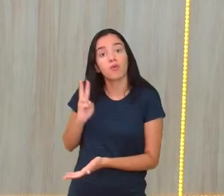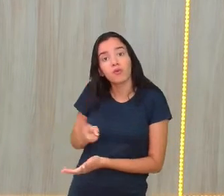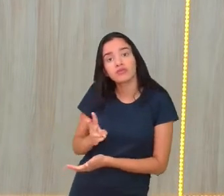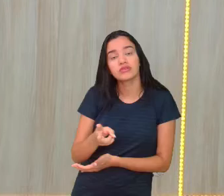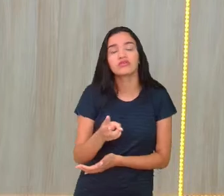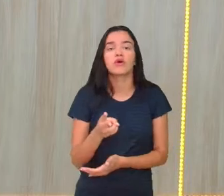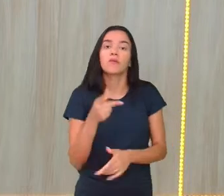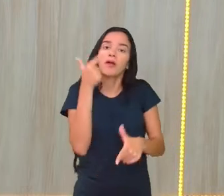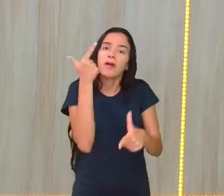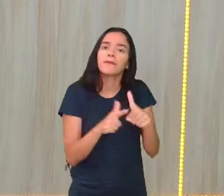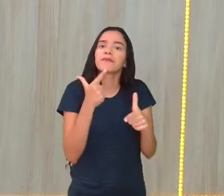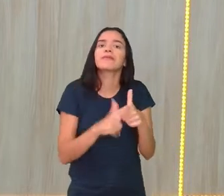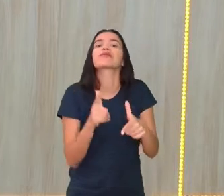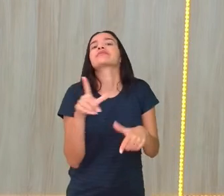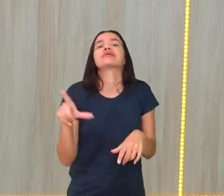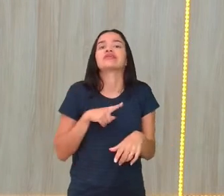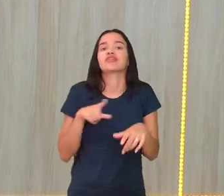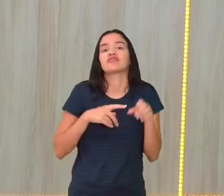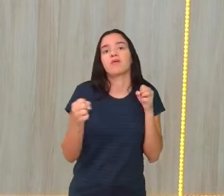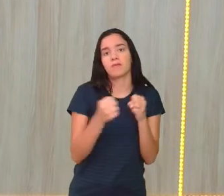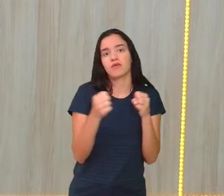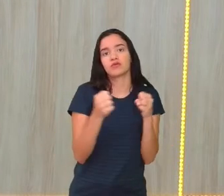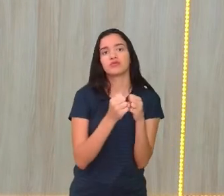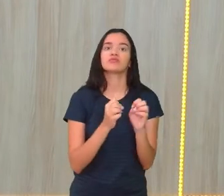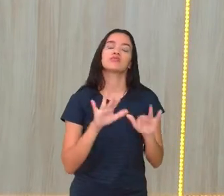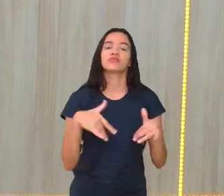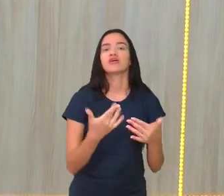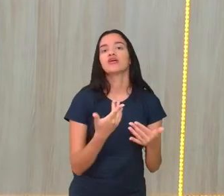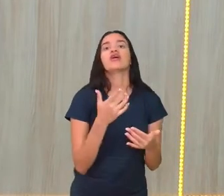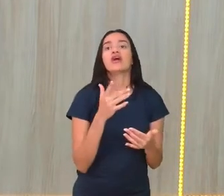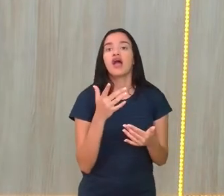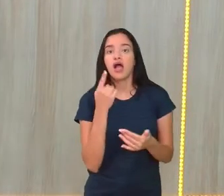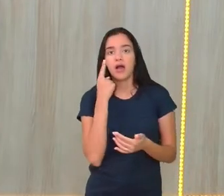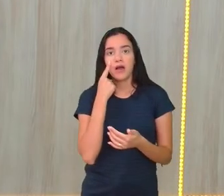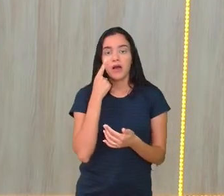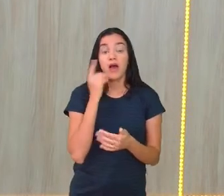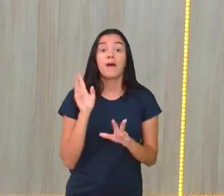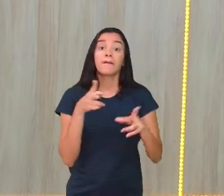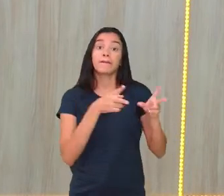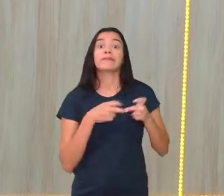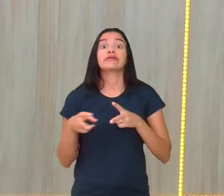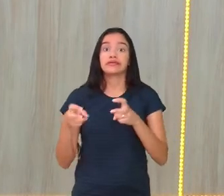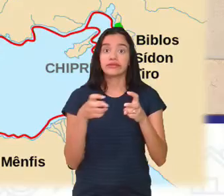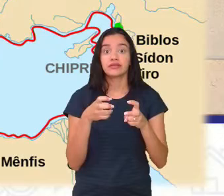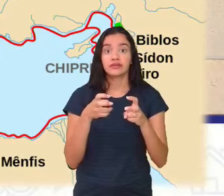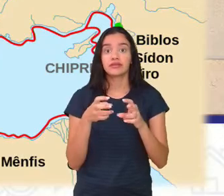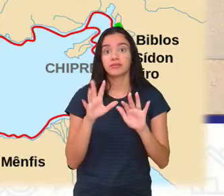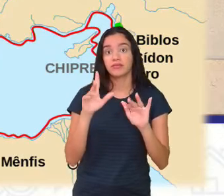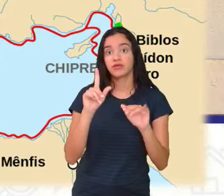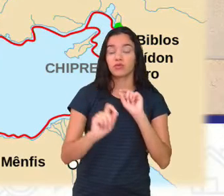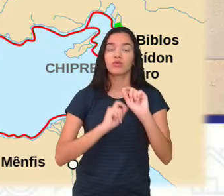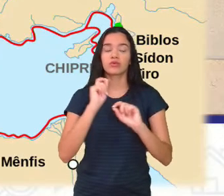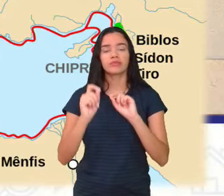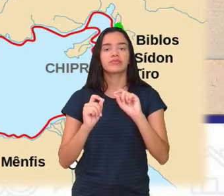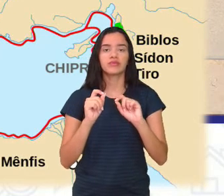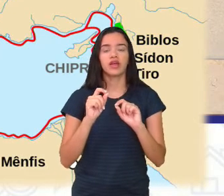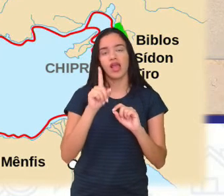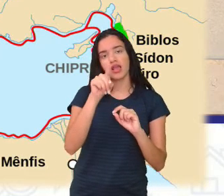porque qualquer problema eles estavam próximos da terra. Né? Então, observa aqui, ó,